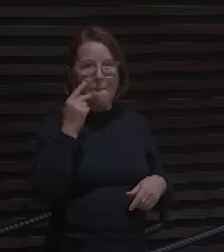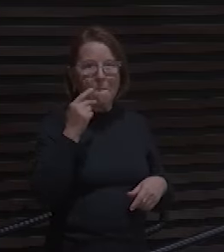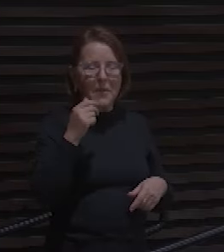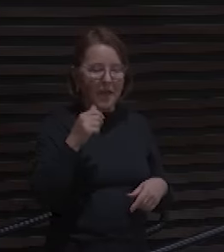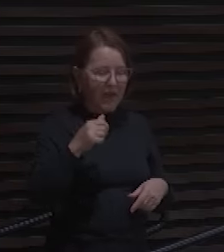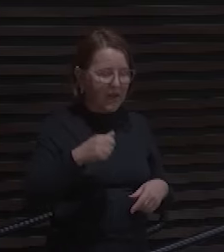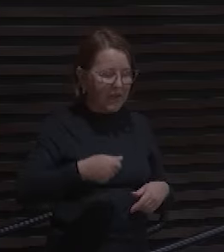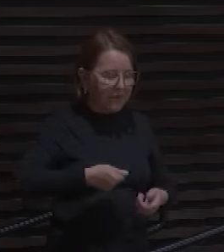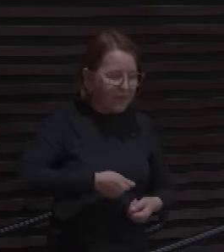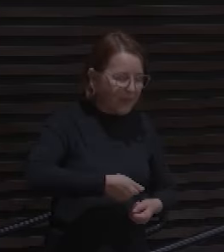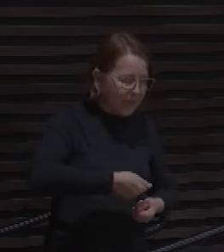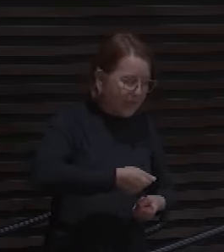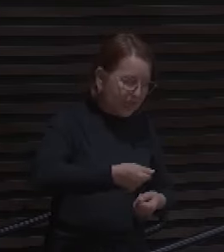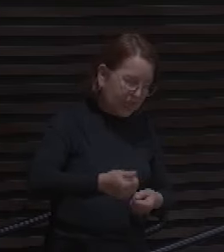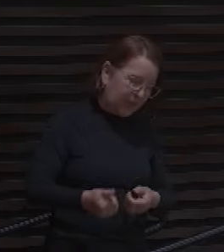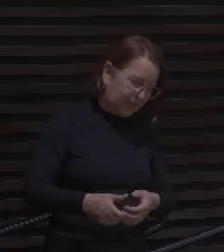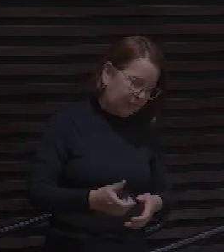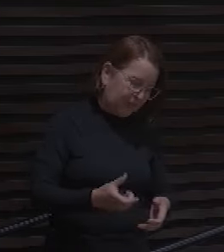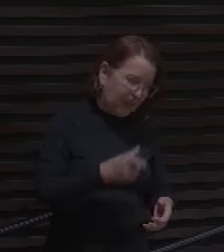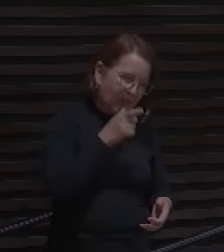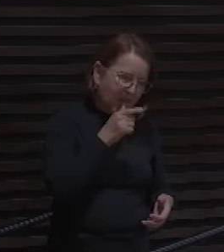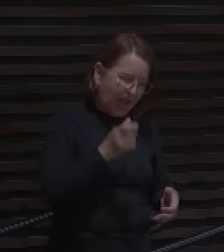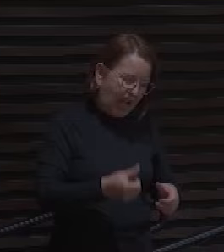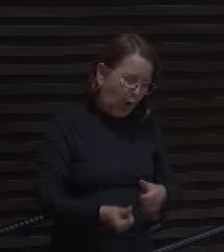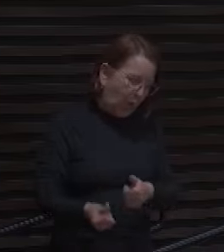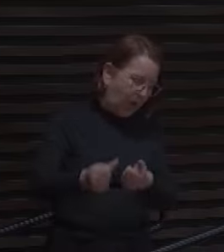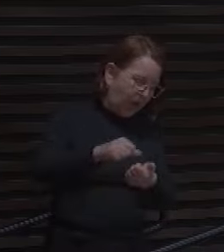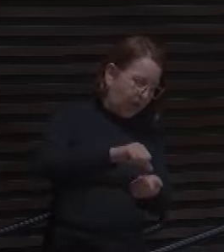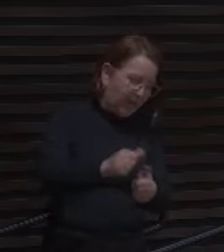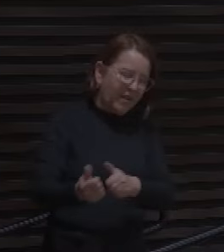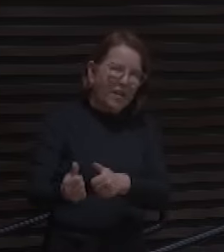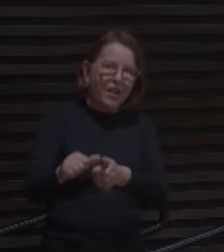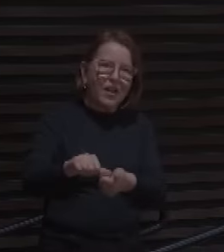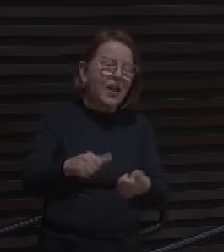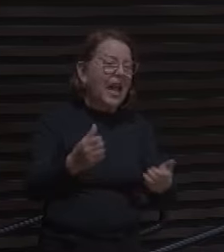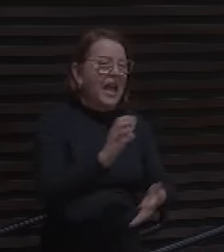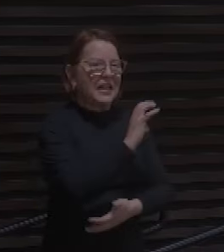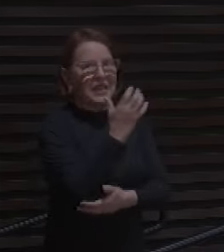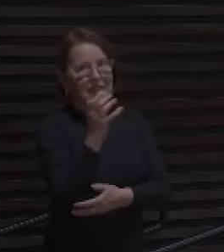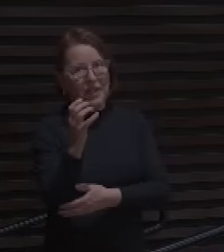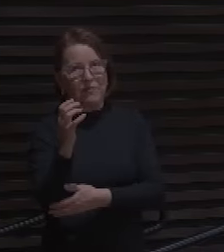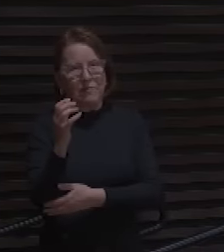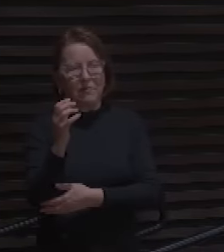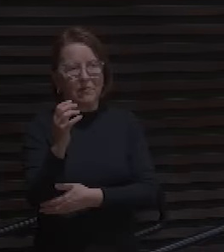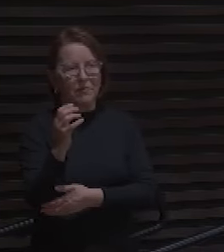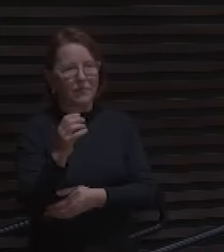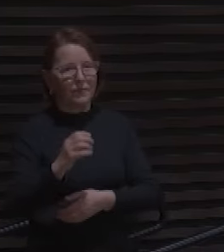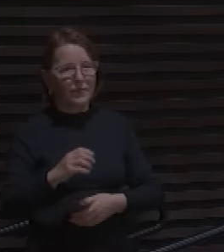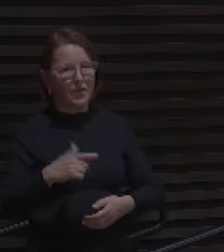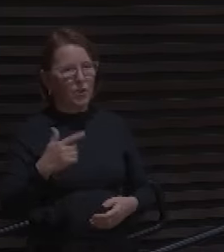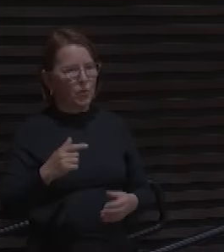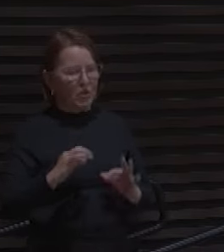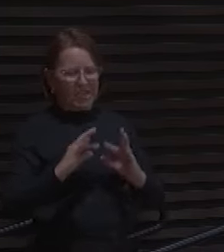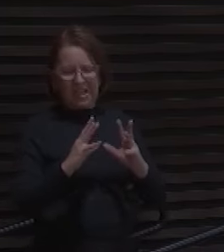o bosque em que reverdenciam as árvores. Olha só, o cara sem trator,